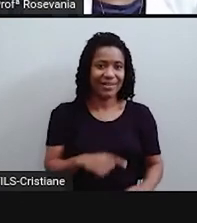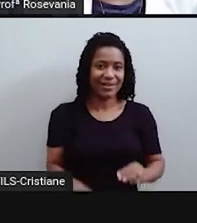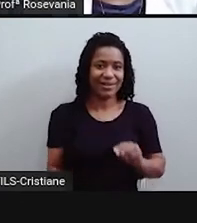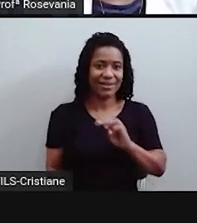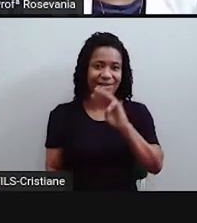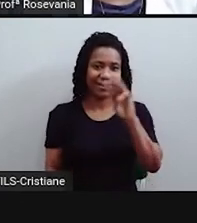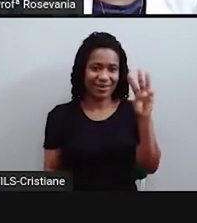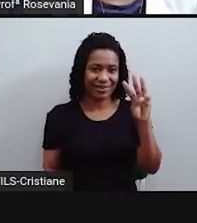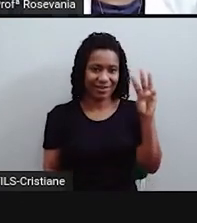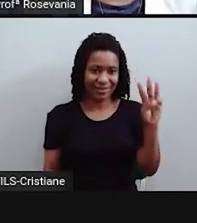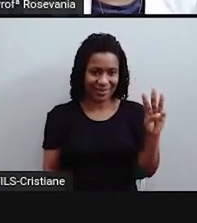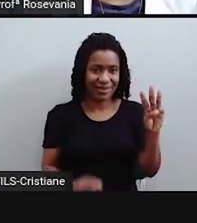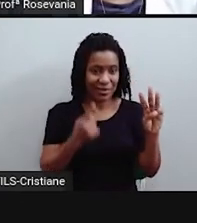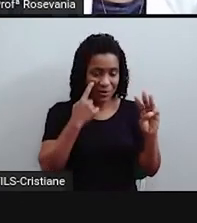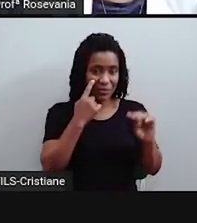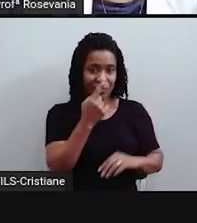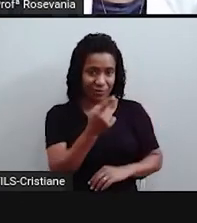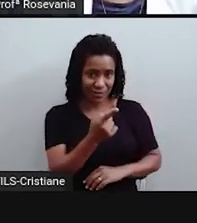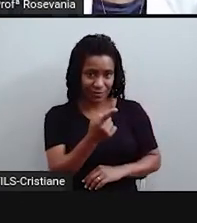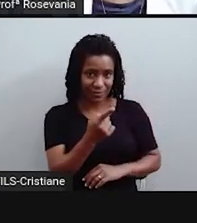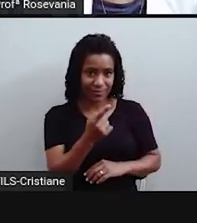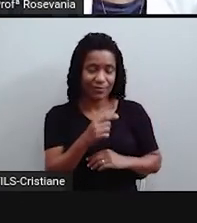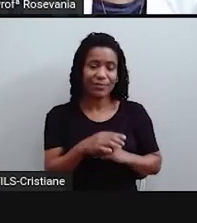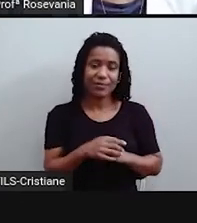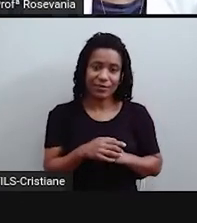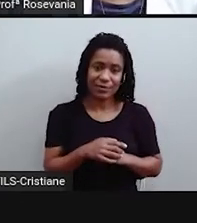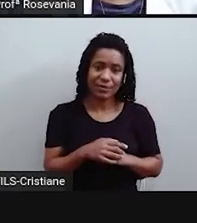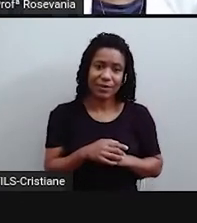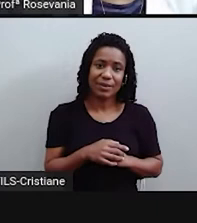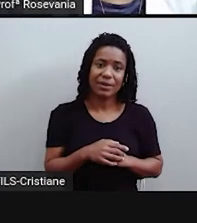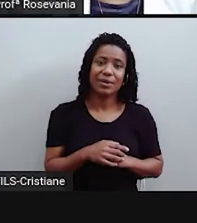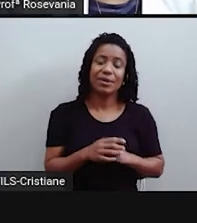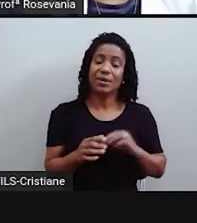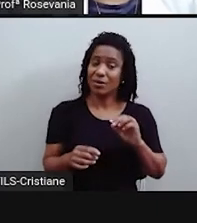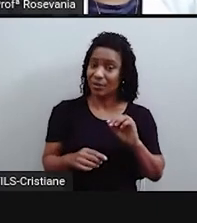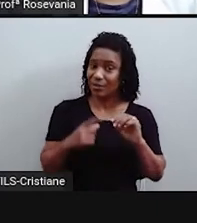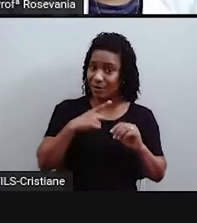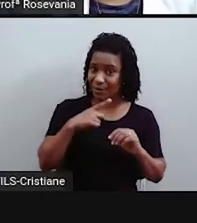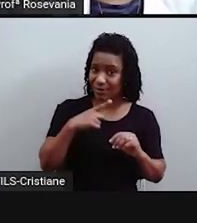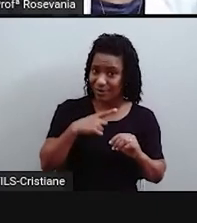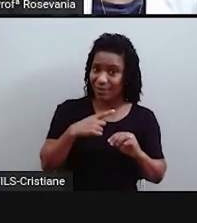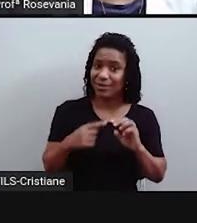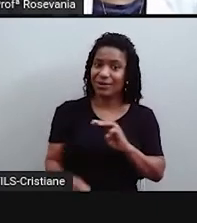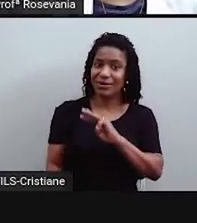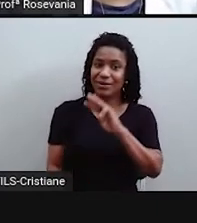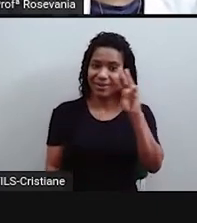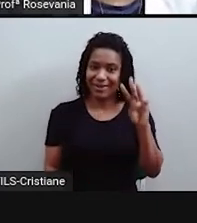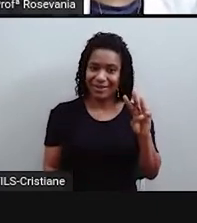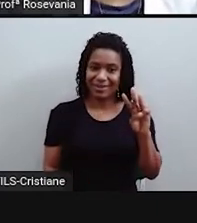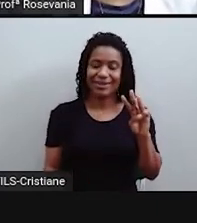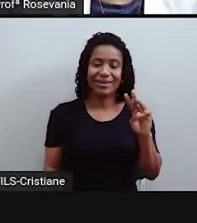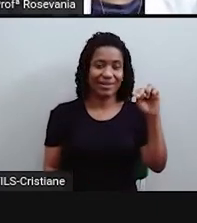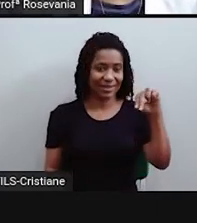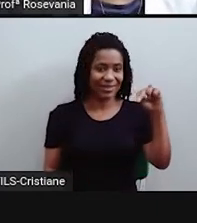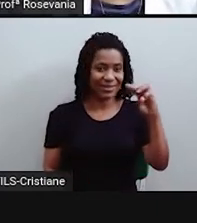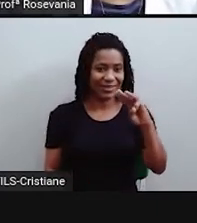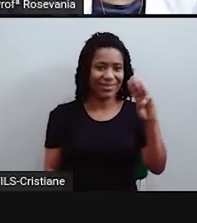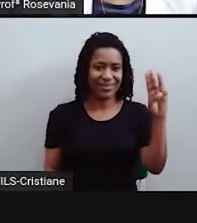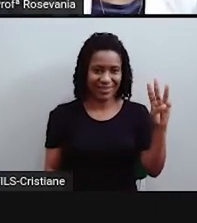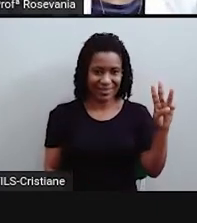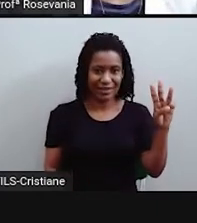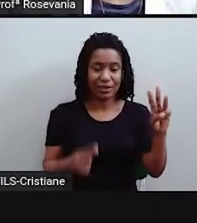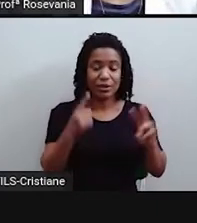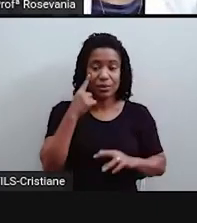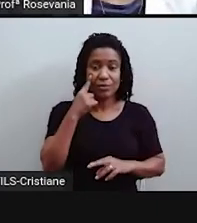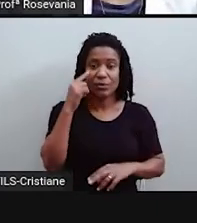na realidade é um WNW. Aí o que que eu estou dizendo aqui? Oeste, noroeste. Então eu só preciso